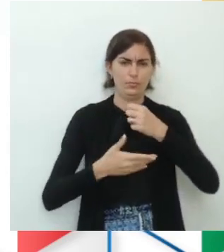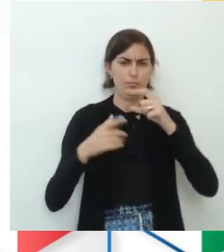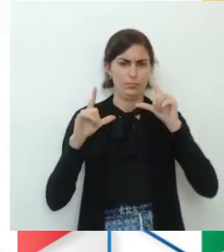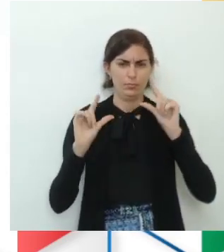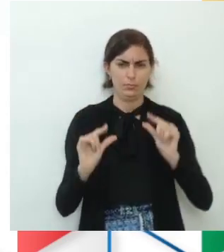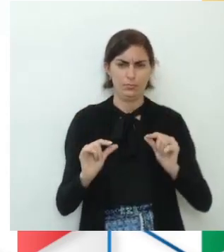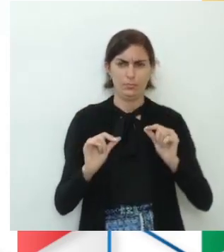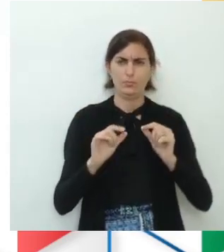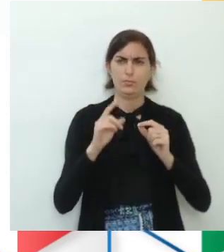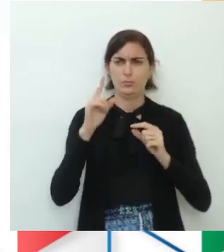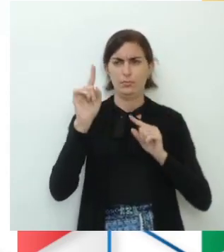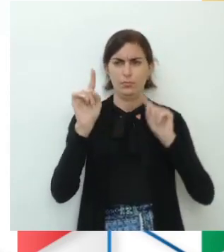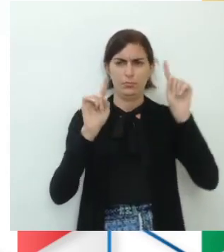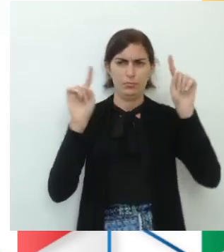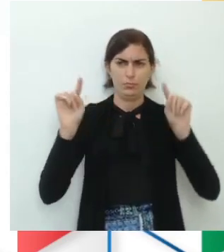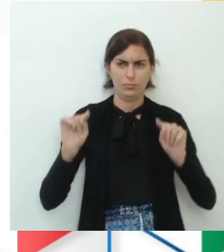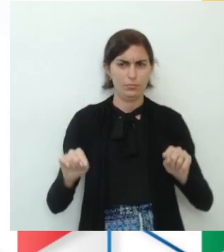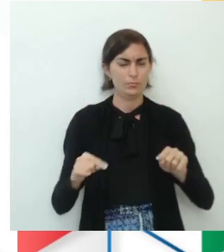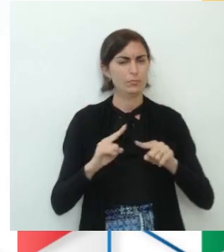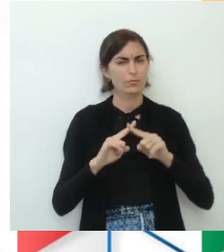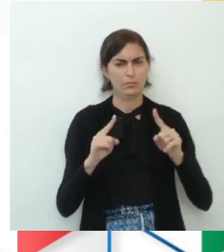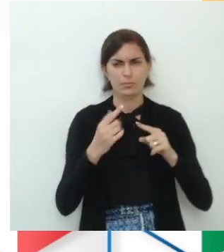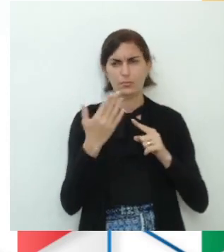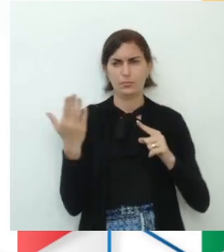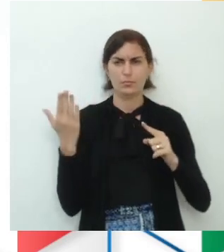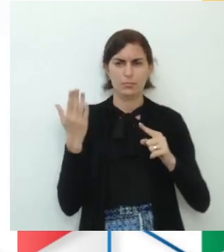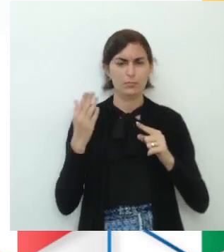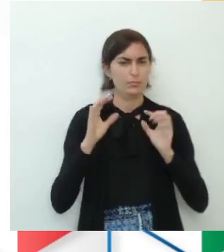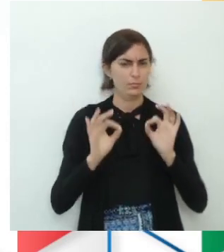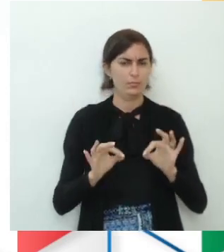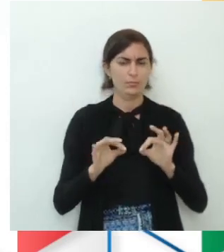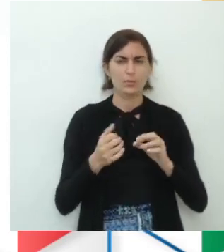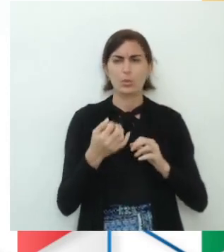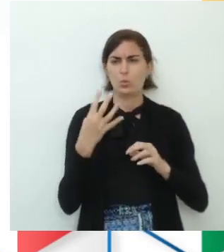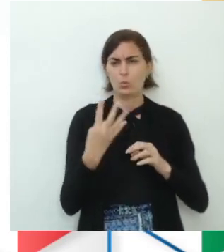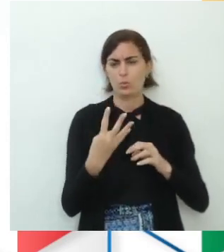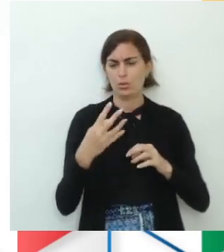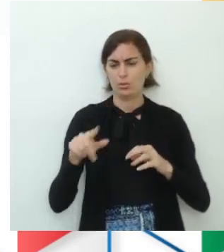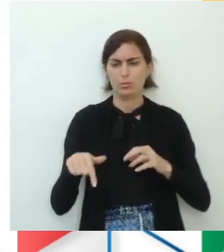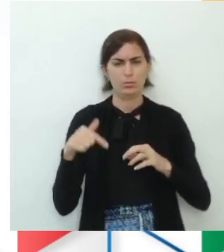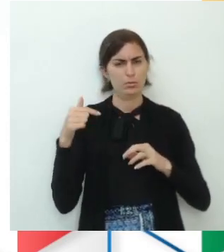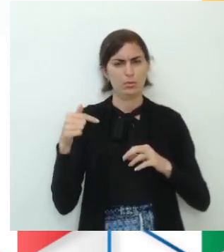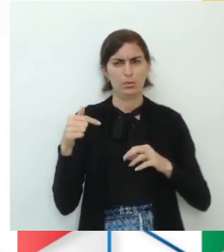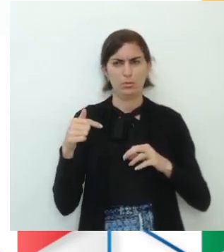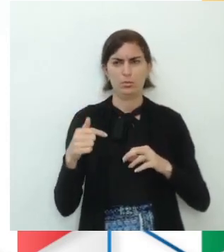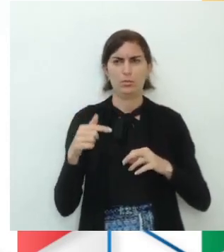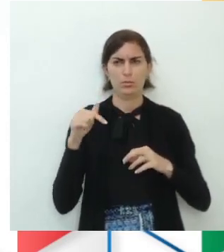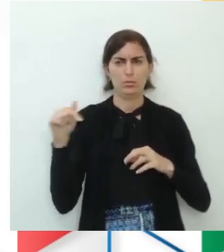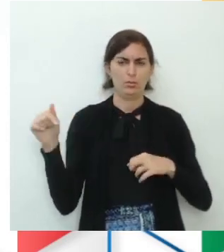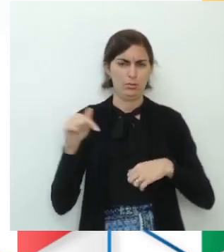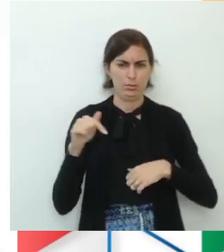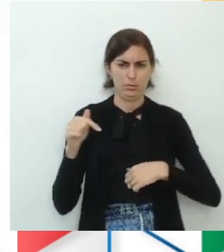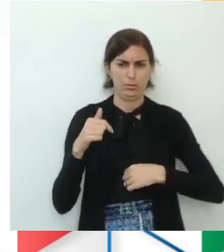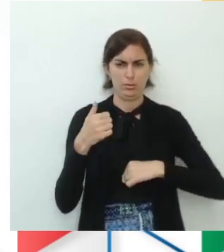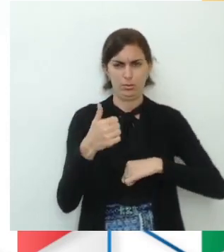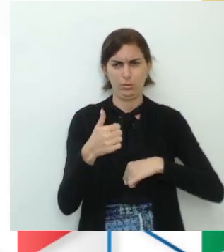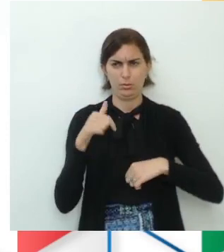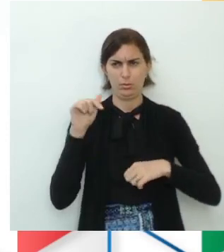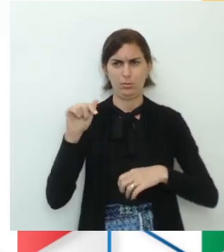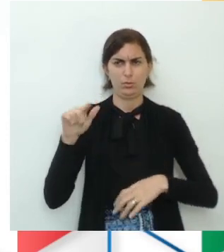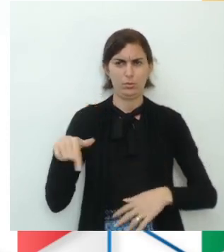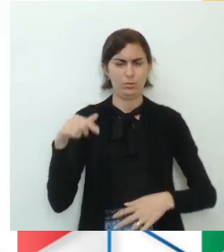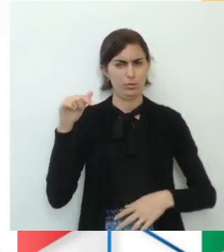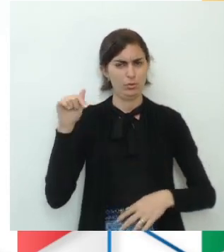tá deslocado aí os pontinhos, mas essa é a posição, tá bom? 4 e 7, 7 e 7. Fechou? 7